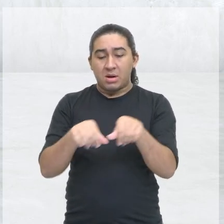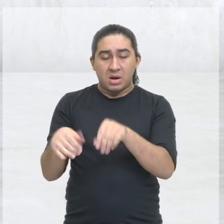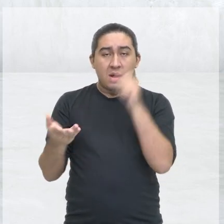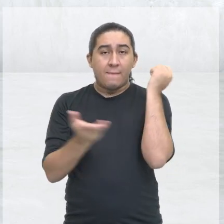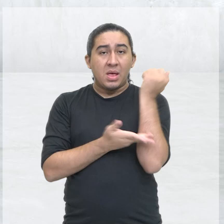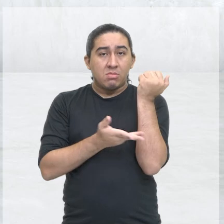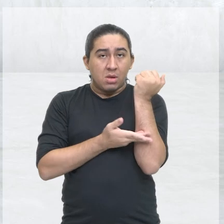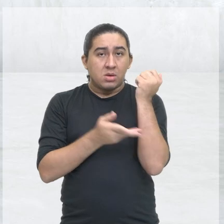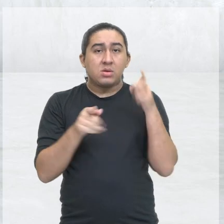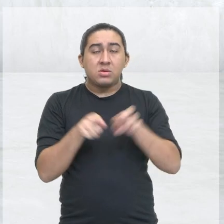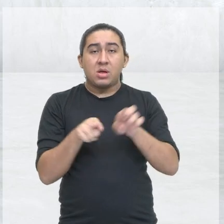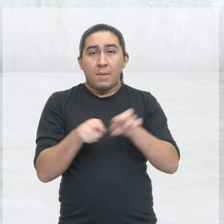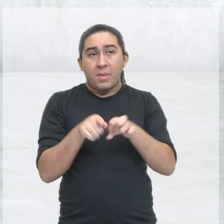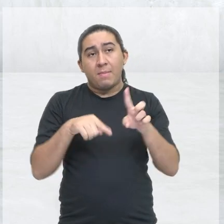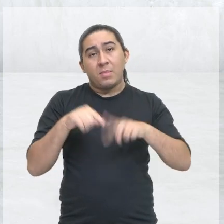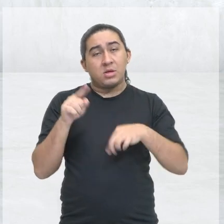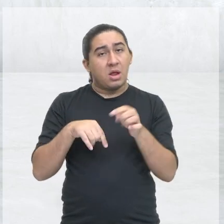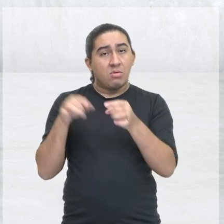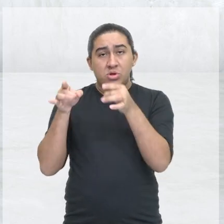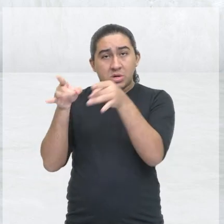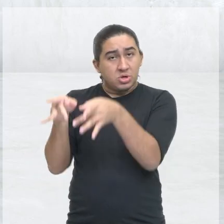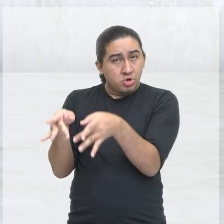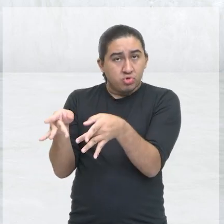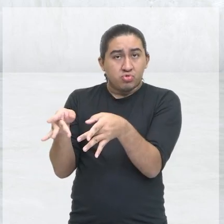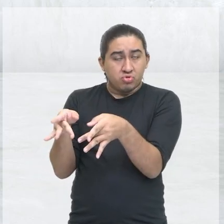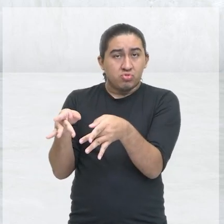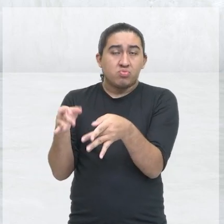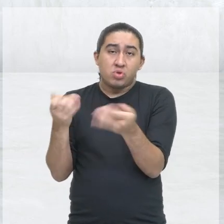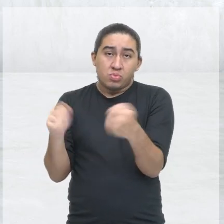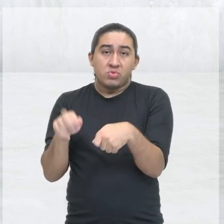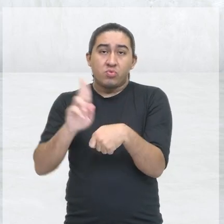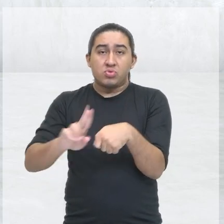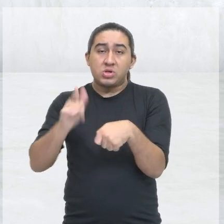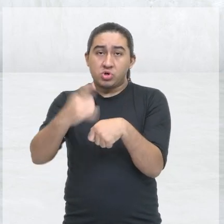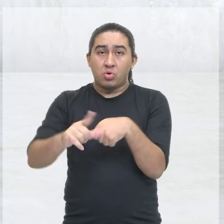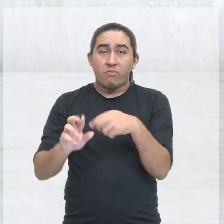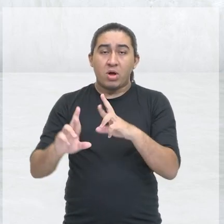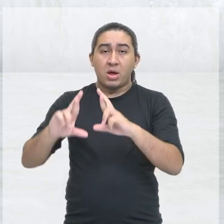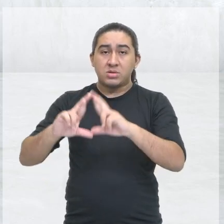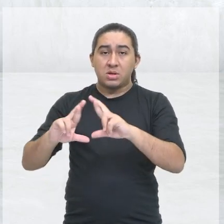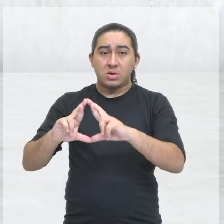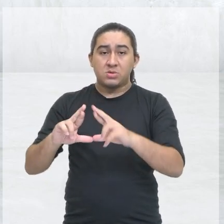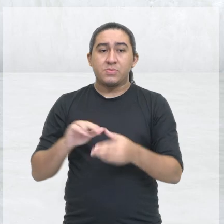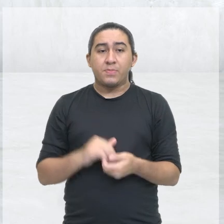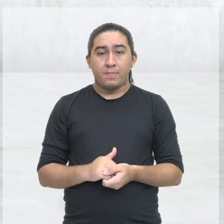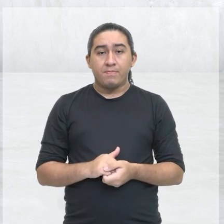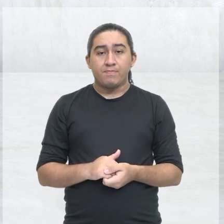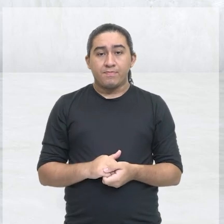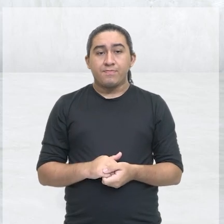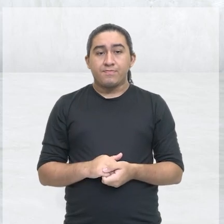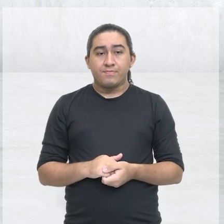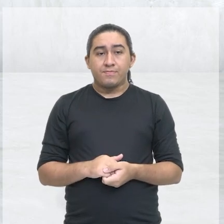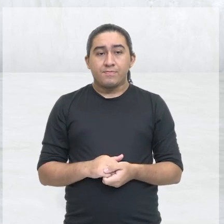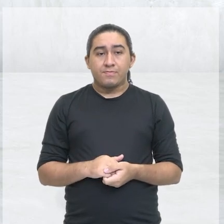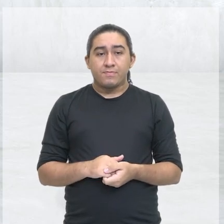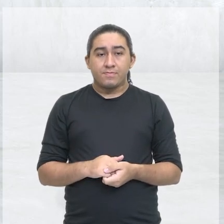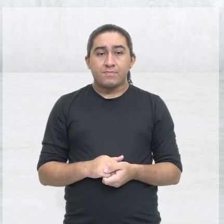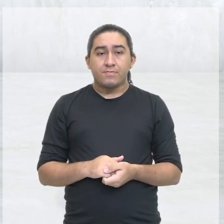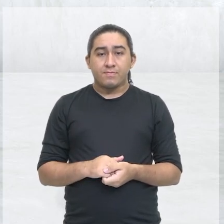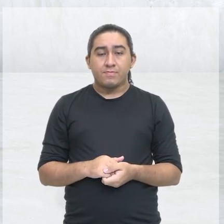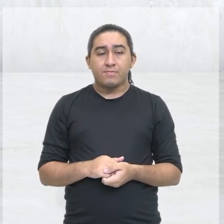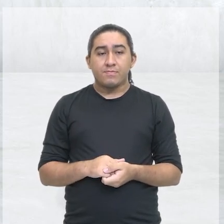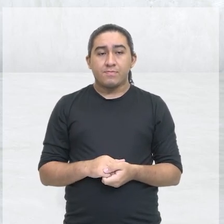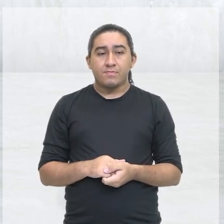madeiras e até lixo também, e materiais reciclados. Então, a gente vai ver um pouco mais de detalhes dessa arte